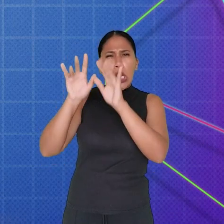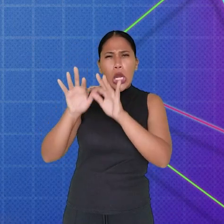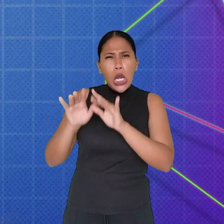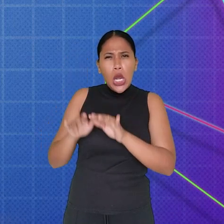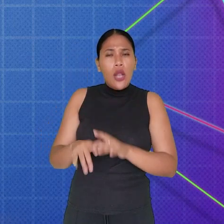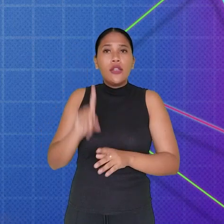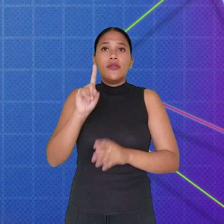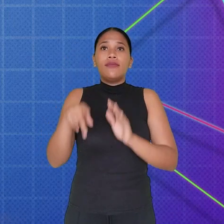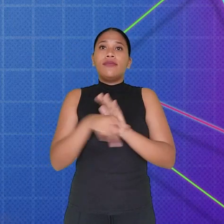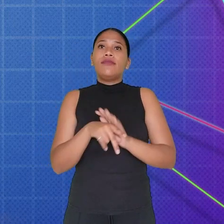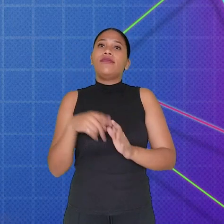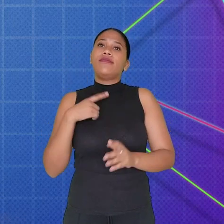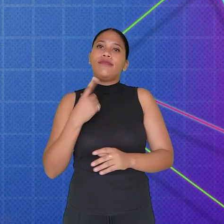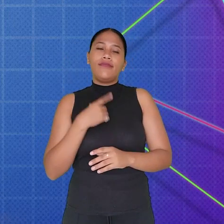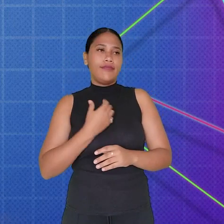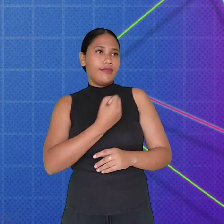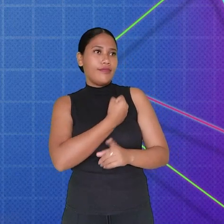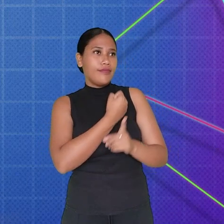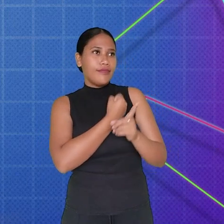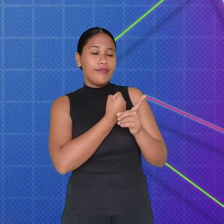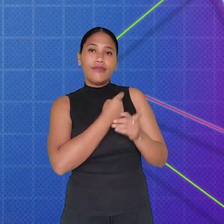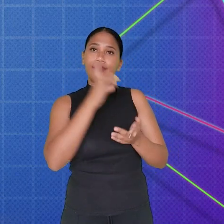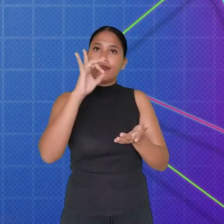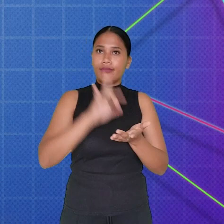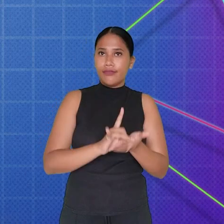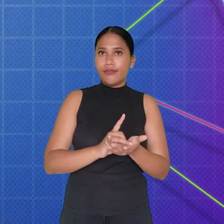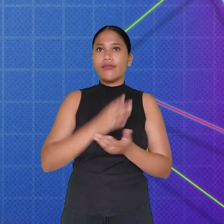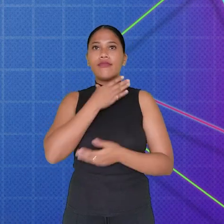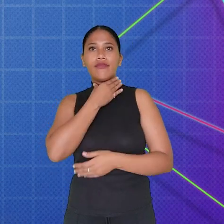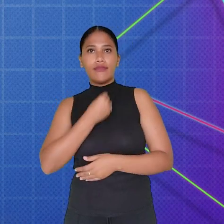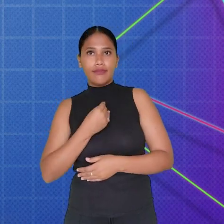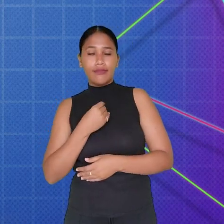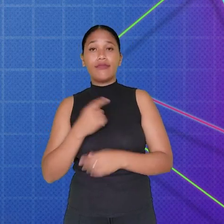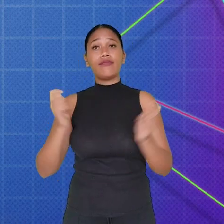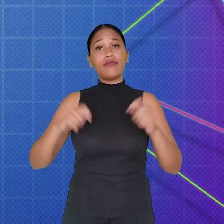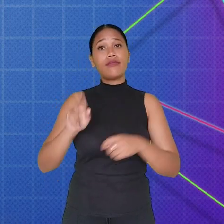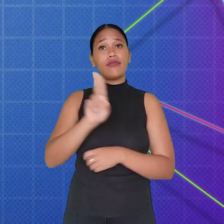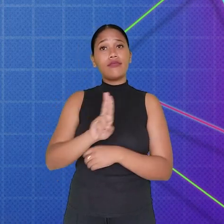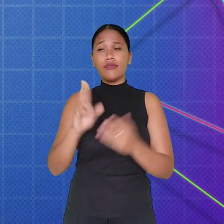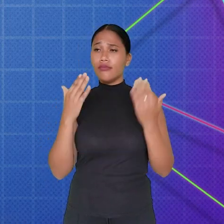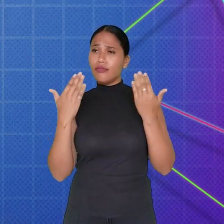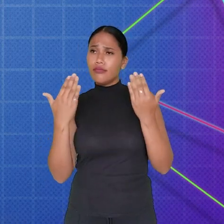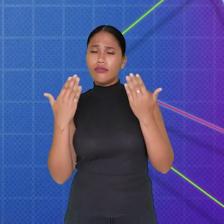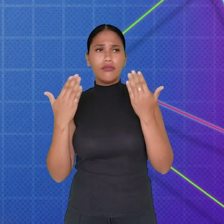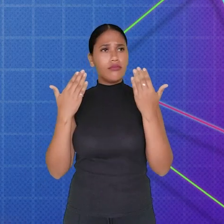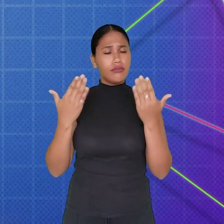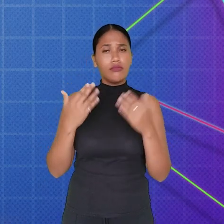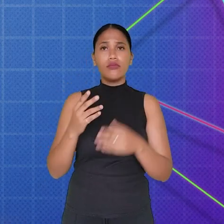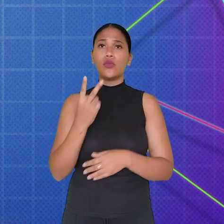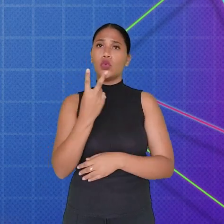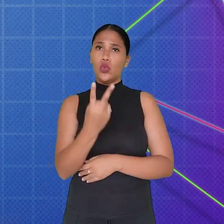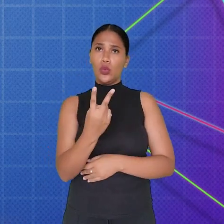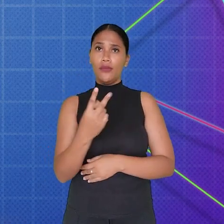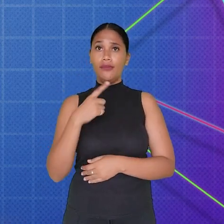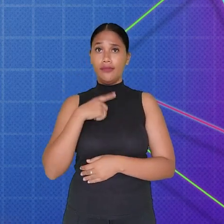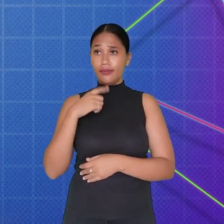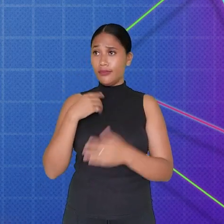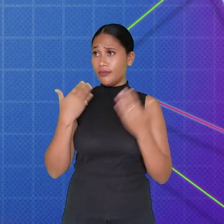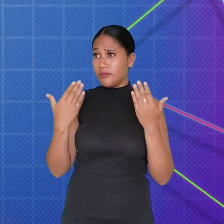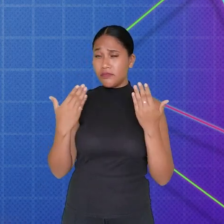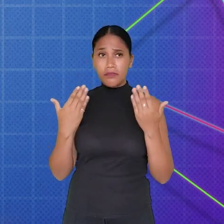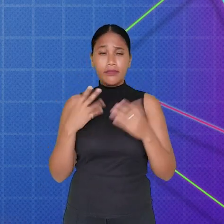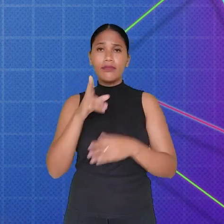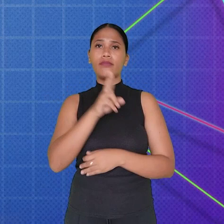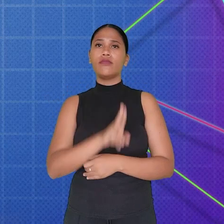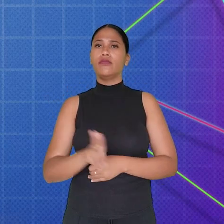são utilizados para comparar duas expressões. Esses operadores são muito úteis em estruturas de controle, como o if, o switch ou